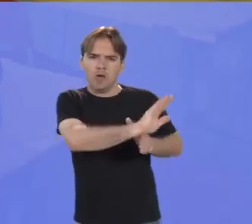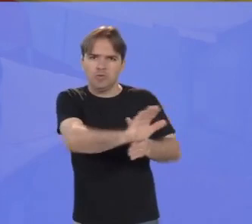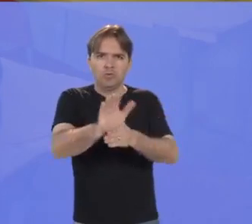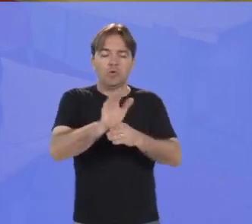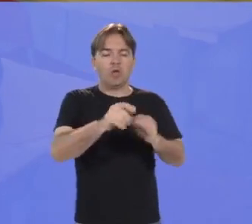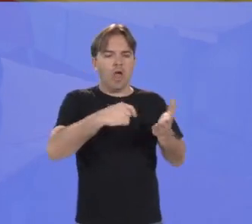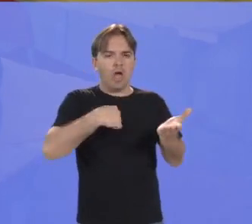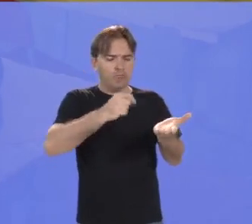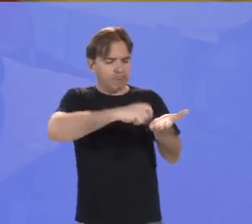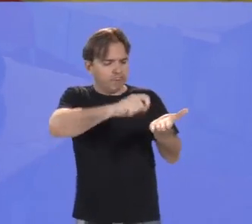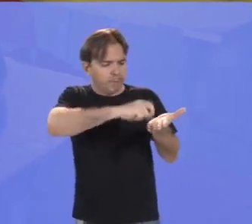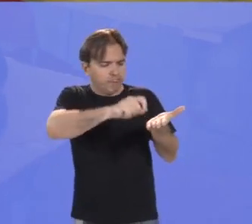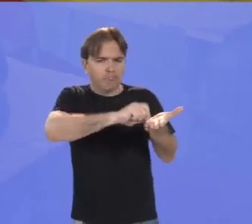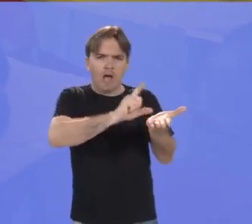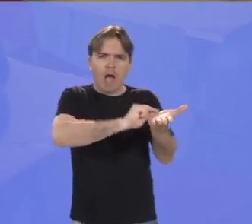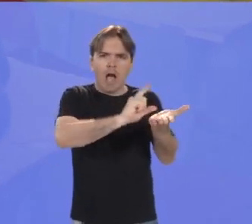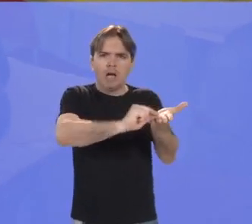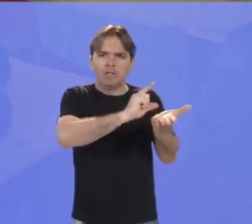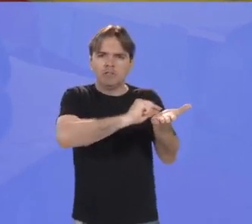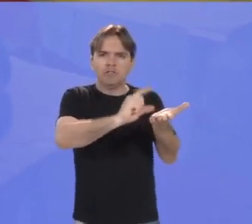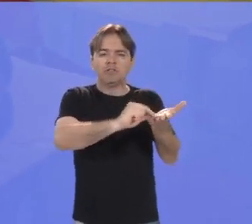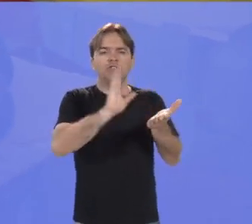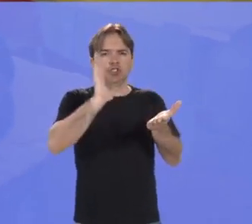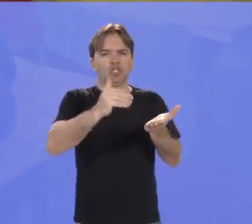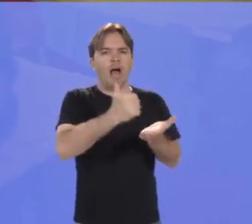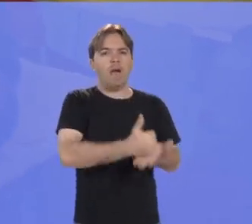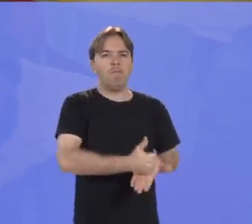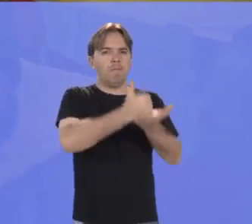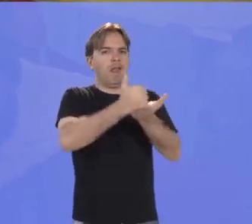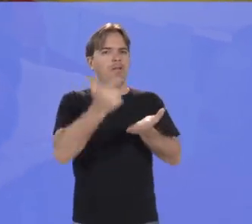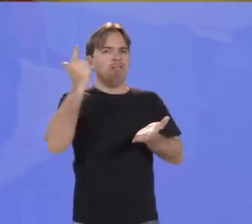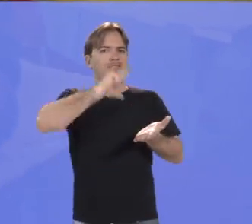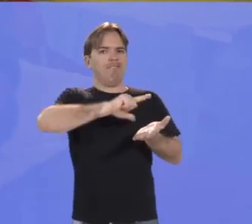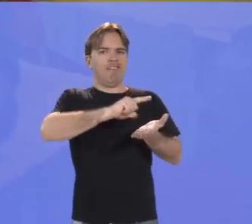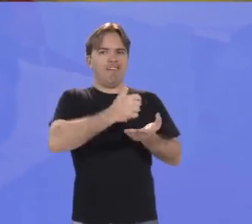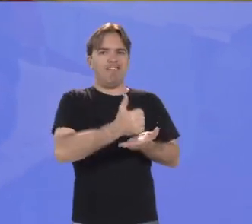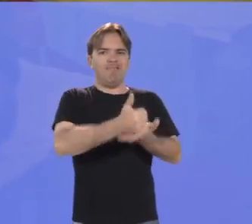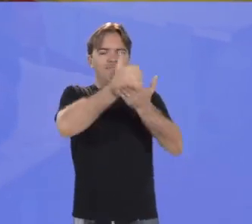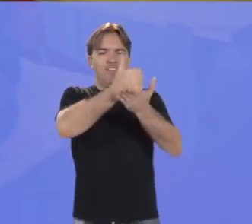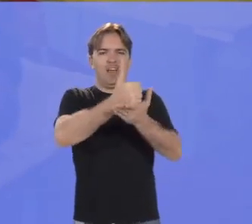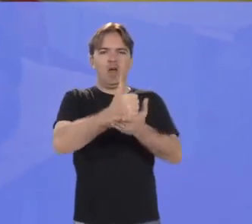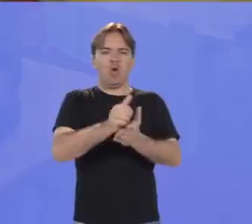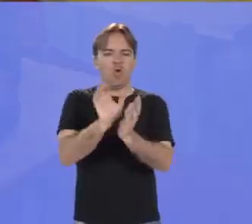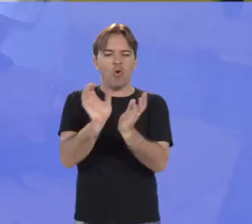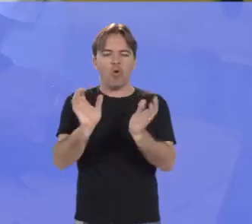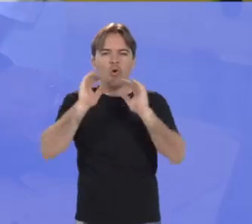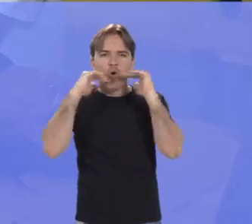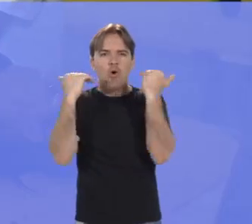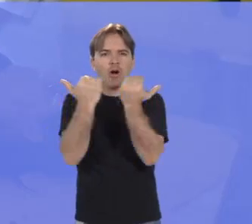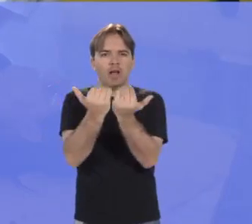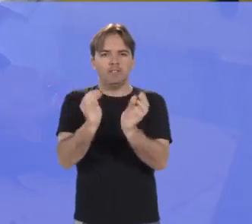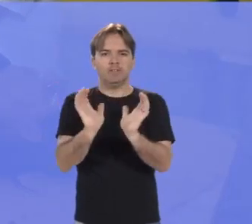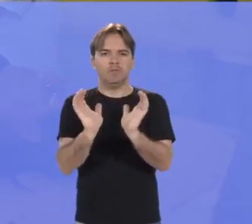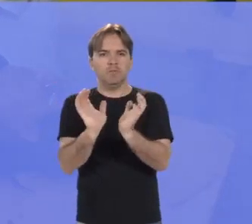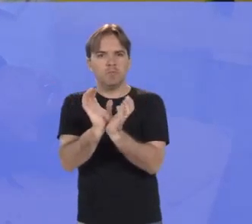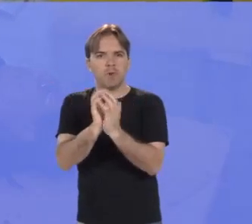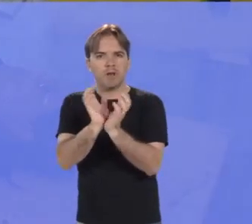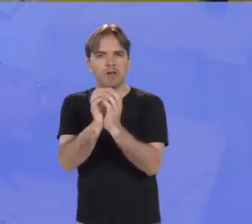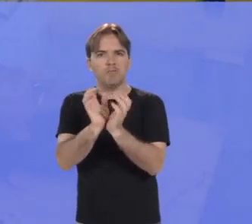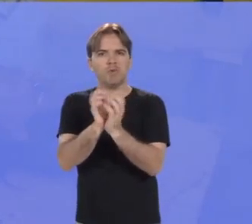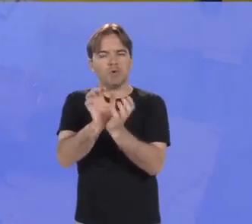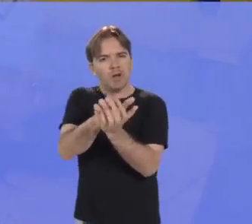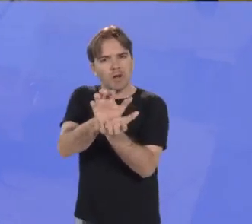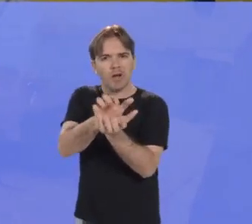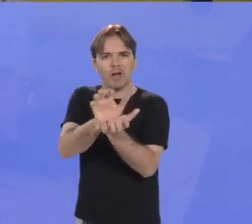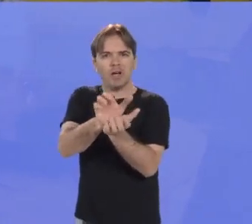eu escrevi um artigo que foi premiado dentro de um congresso, o Congresso Pernambucano de Cardiologia, como principal artigo